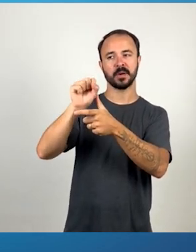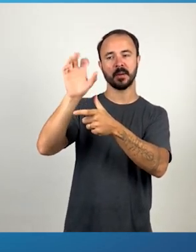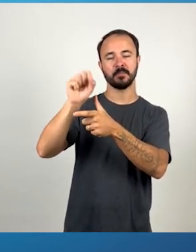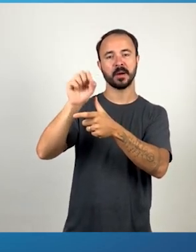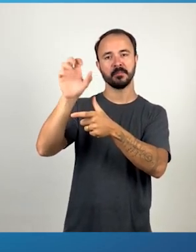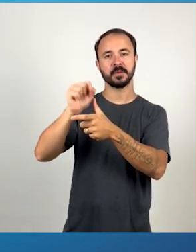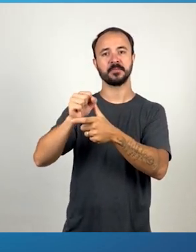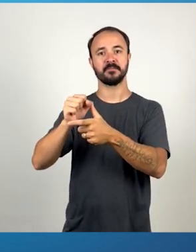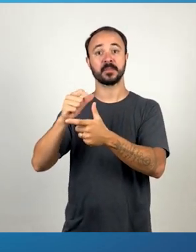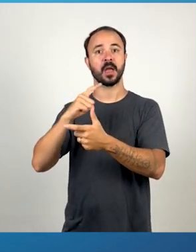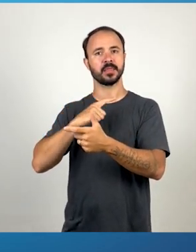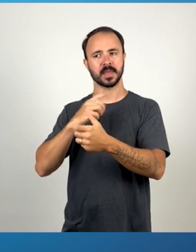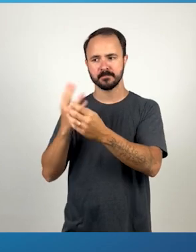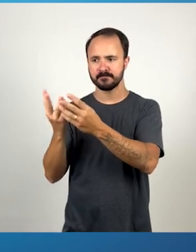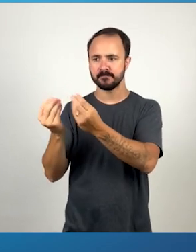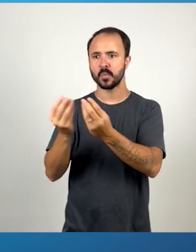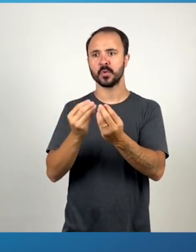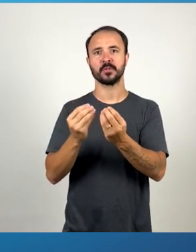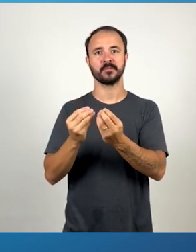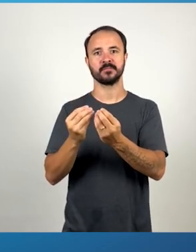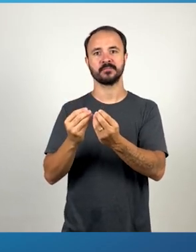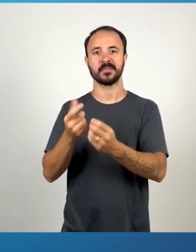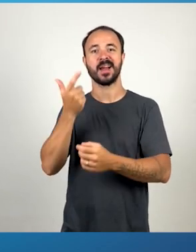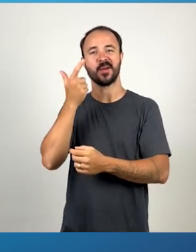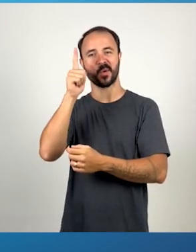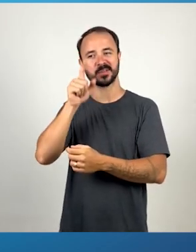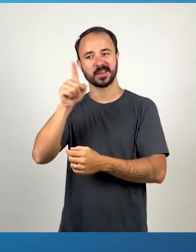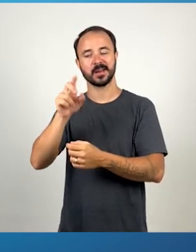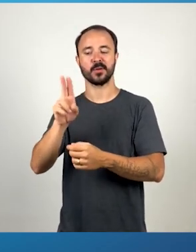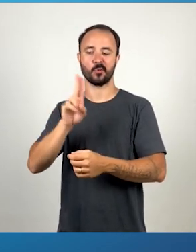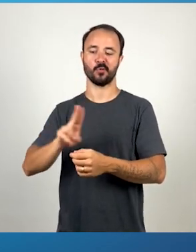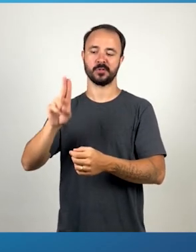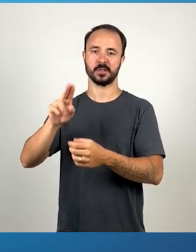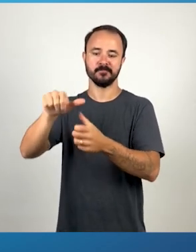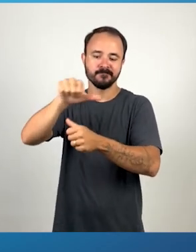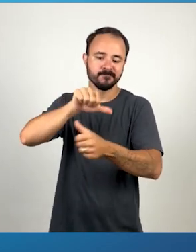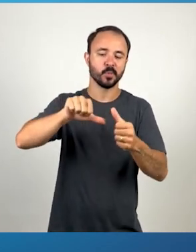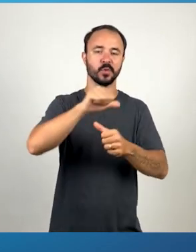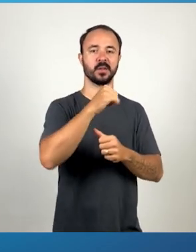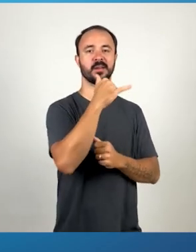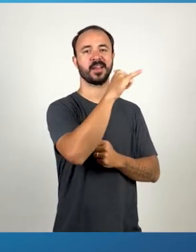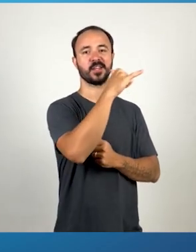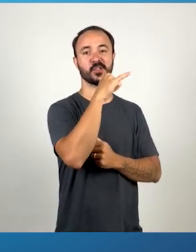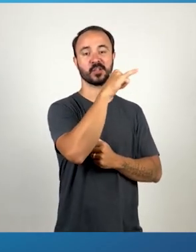você tem aí a produção da energia elétrica, né, utilizando-se desse sistema.